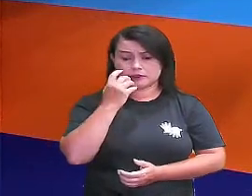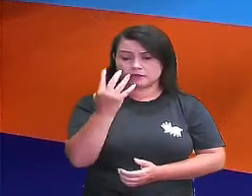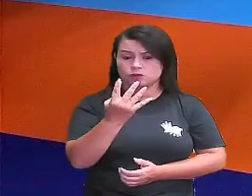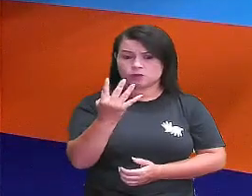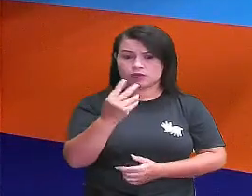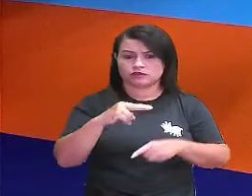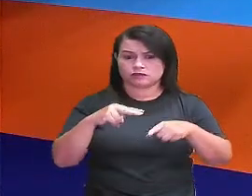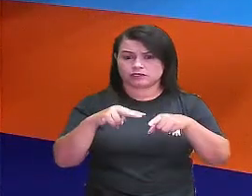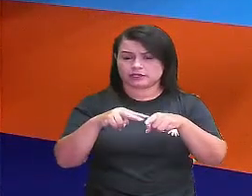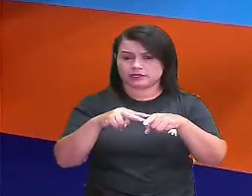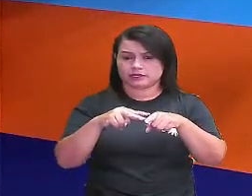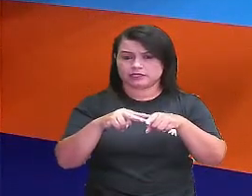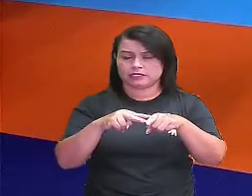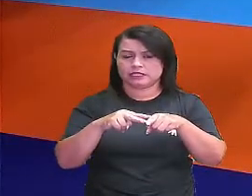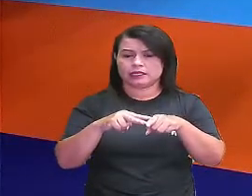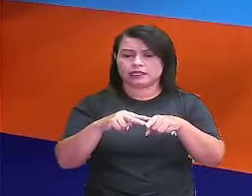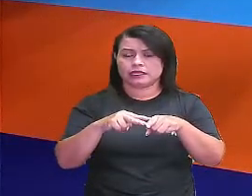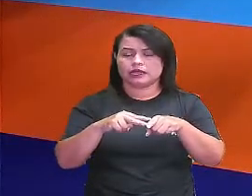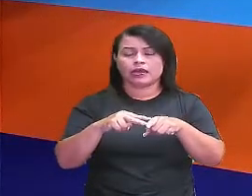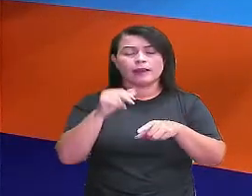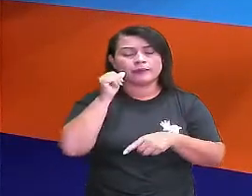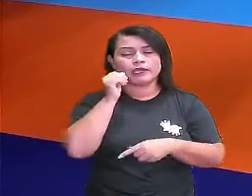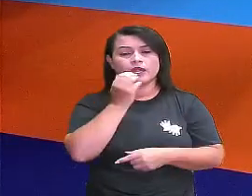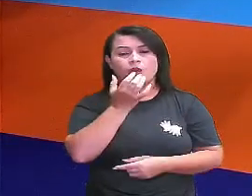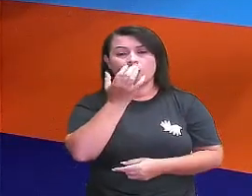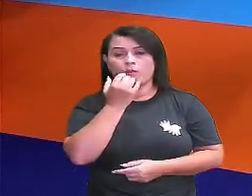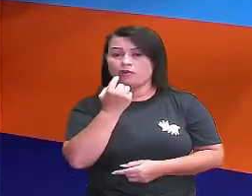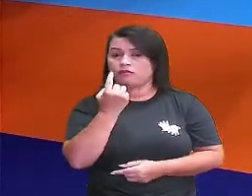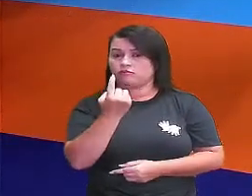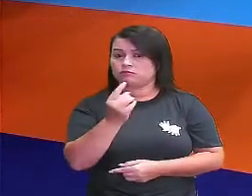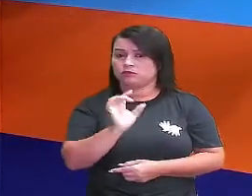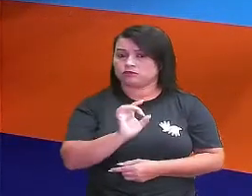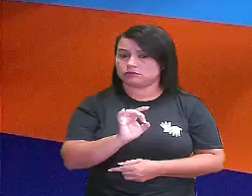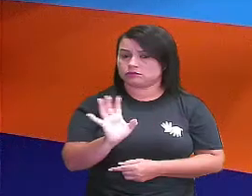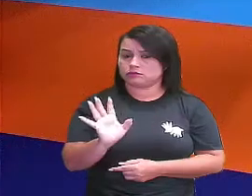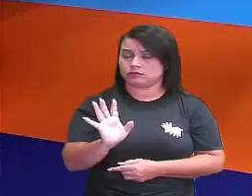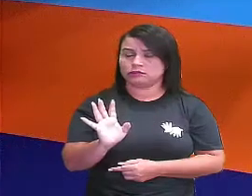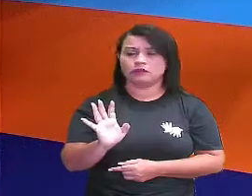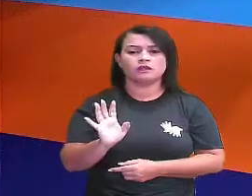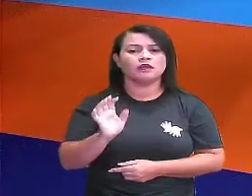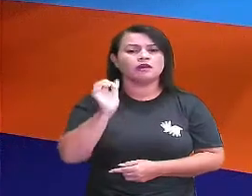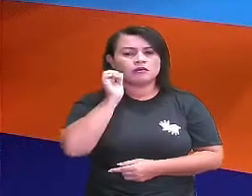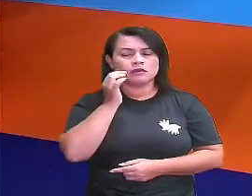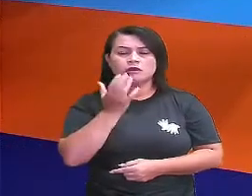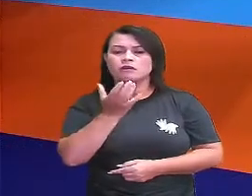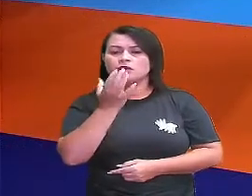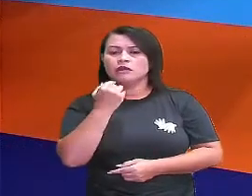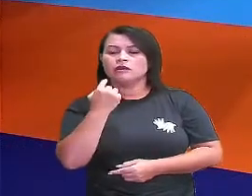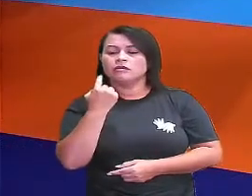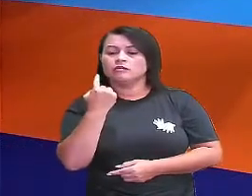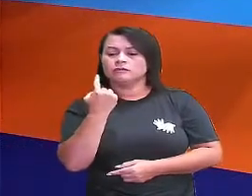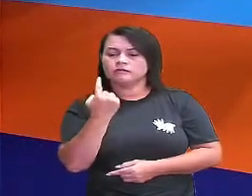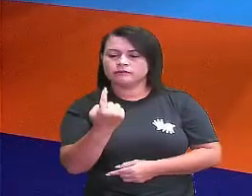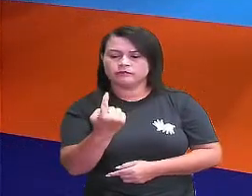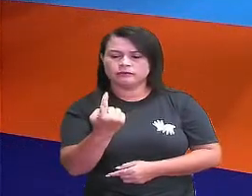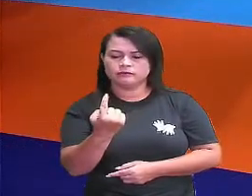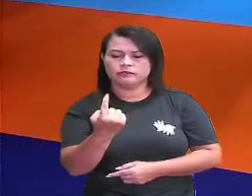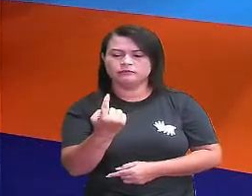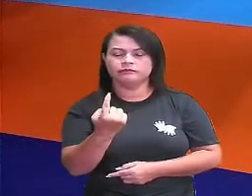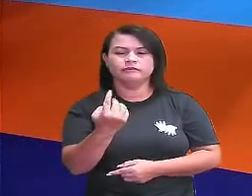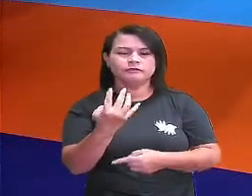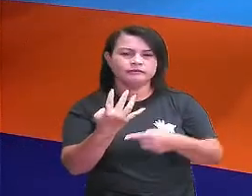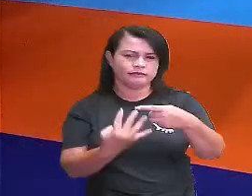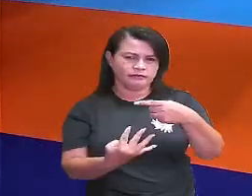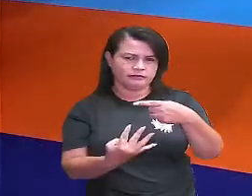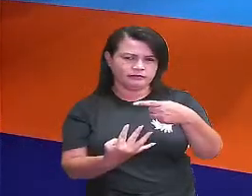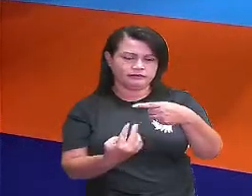de pizza que Maria tinha, ela comeu apenas uma. Ou seja, ela comeu uma das 4.